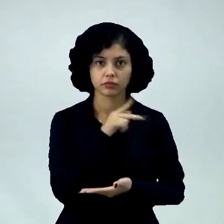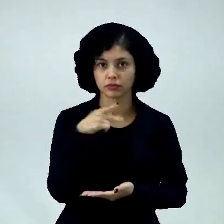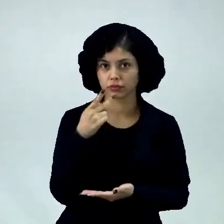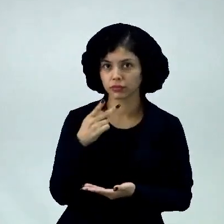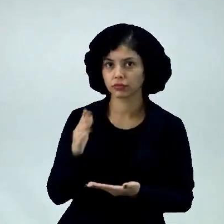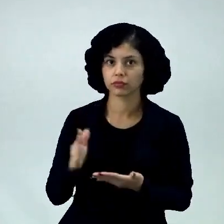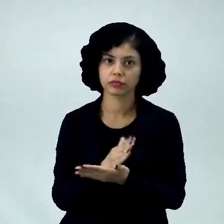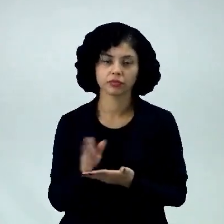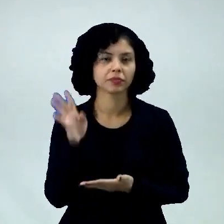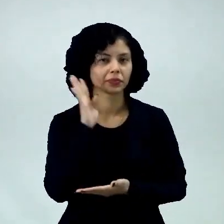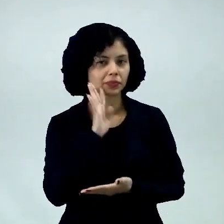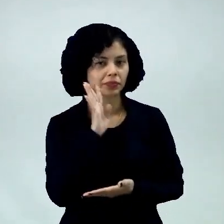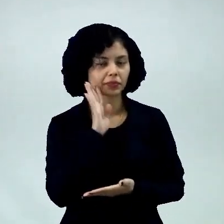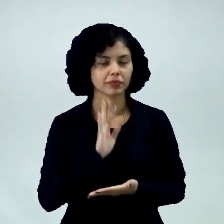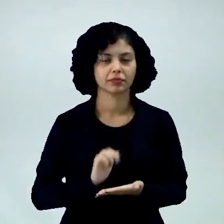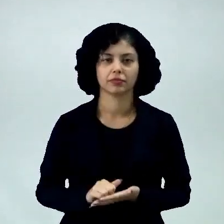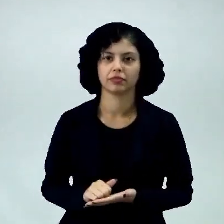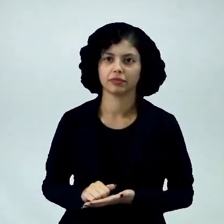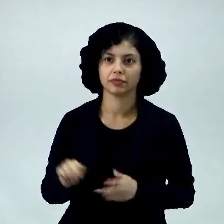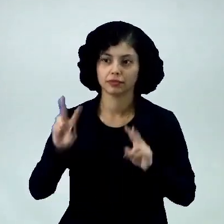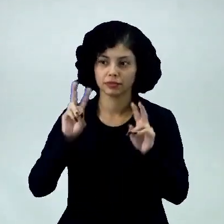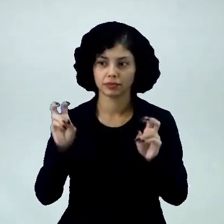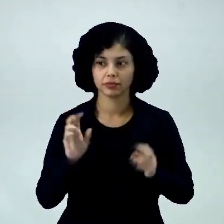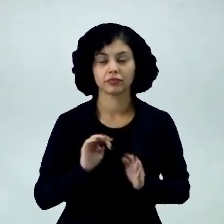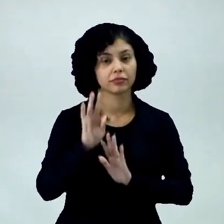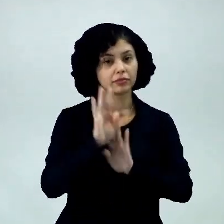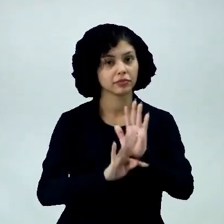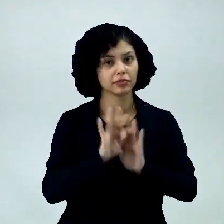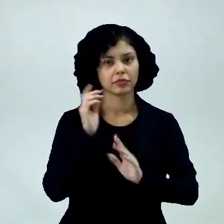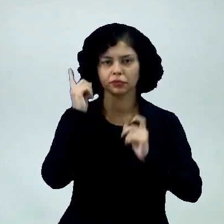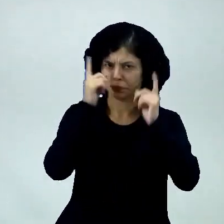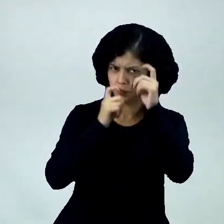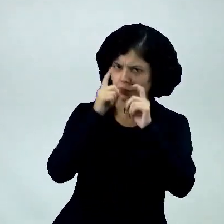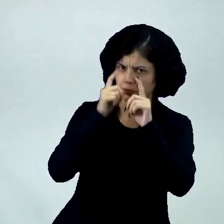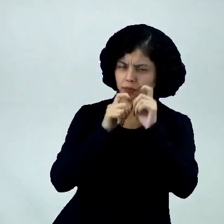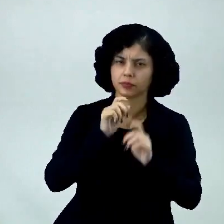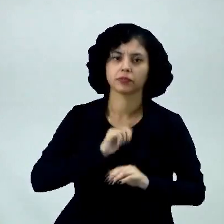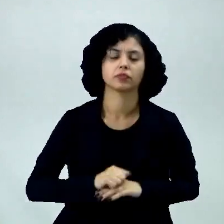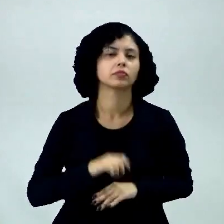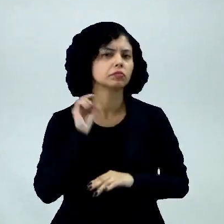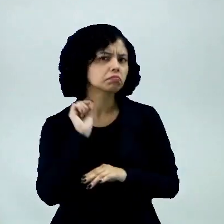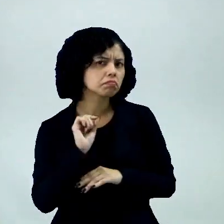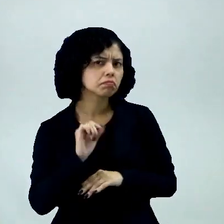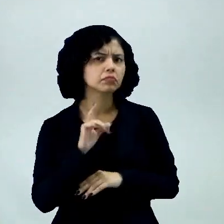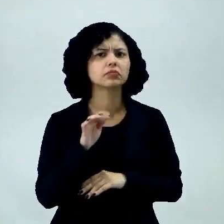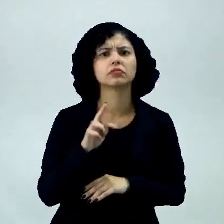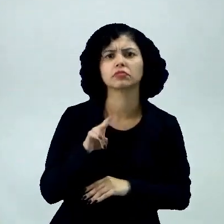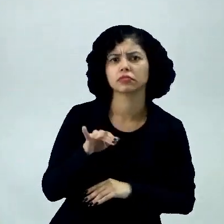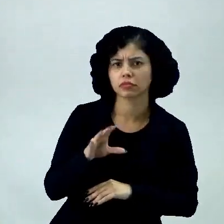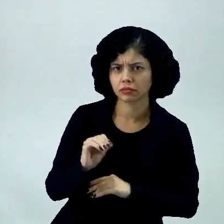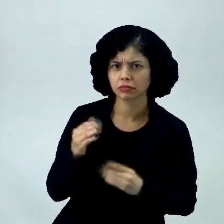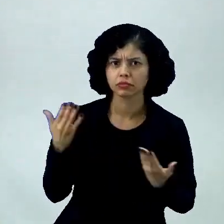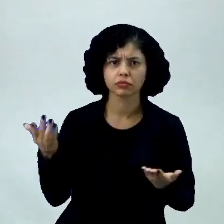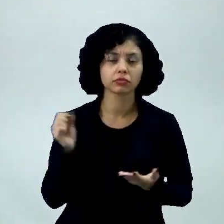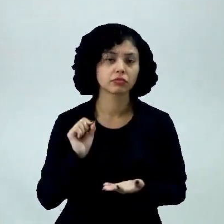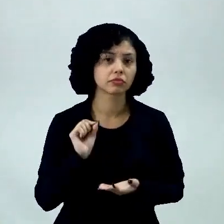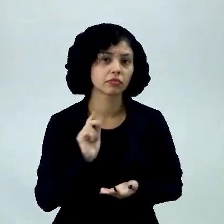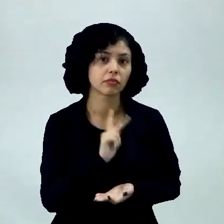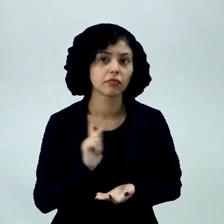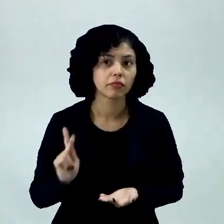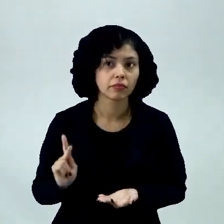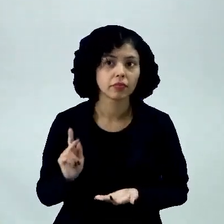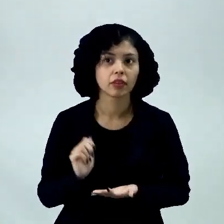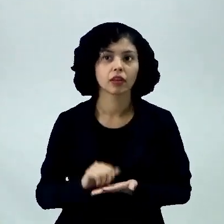sobre algo bem bacana, tá? Que é o texto dramático, né? O que é o texto dramático, né, professor? O